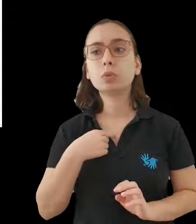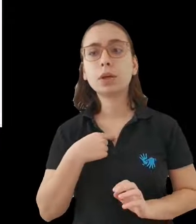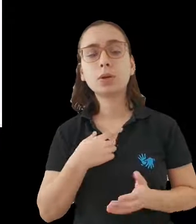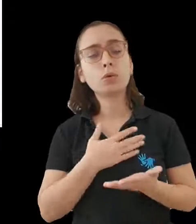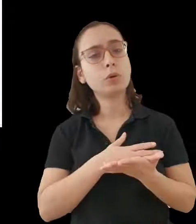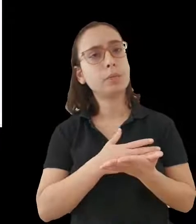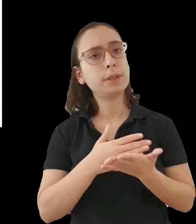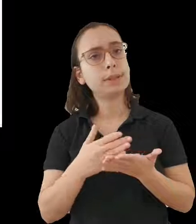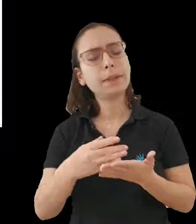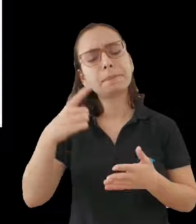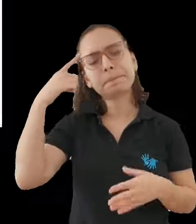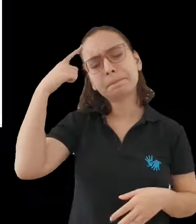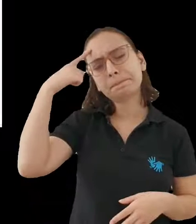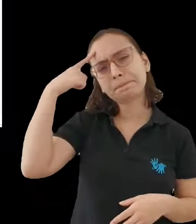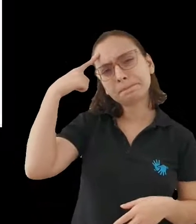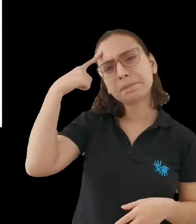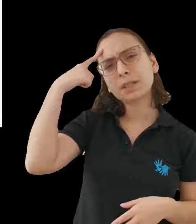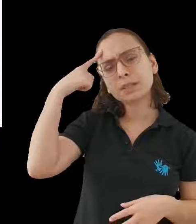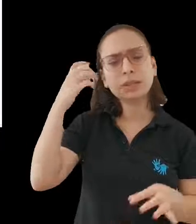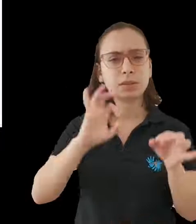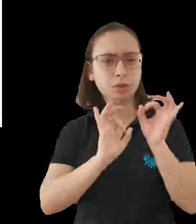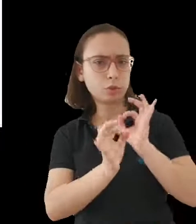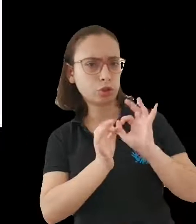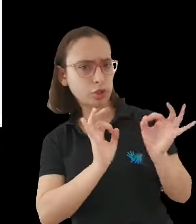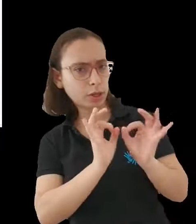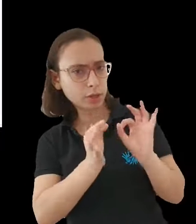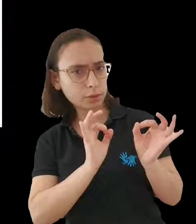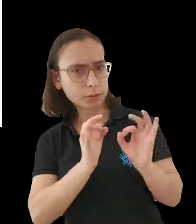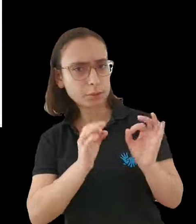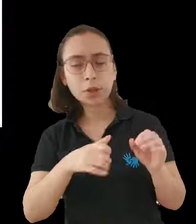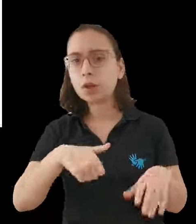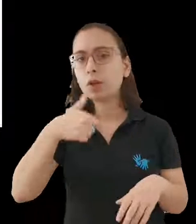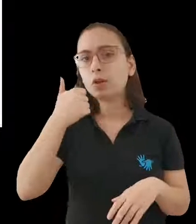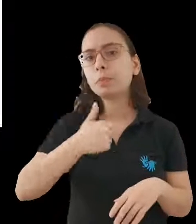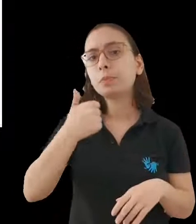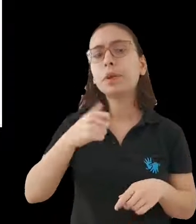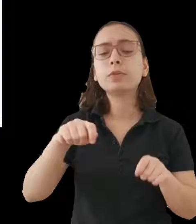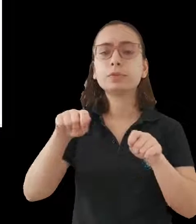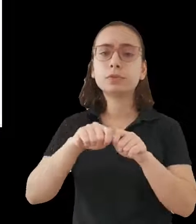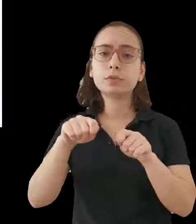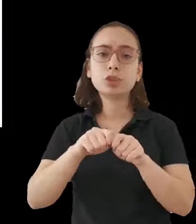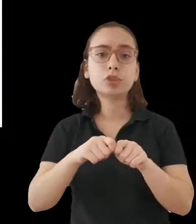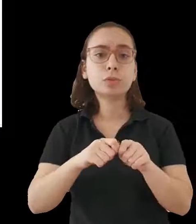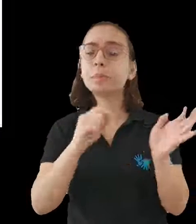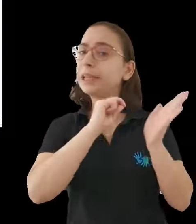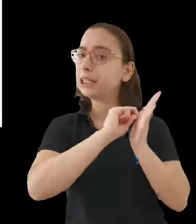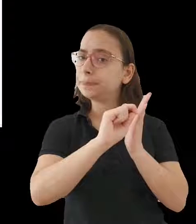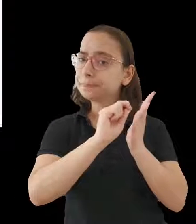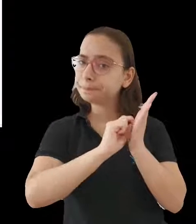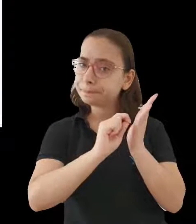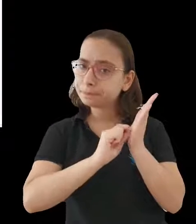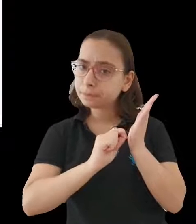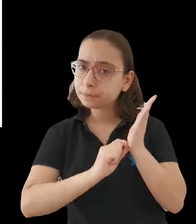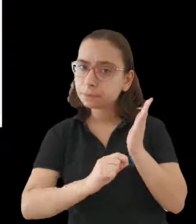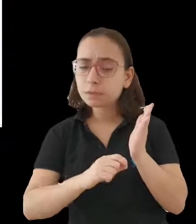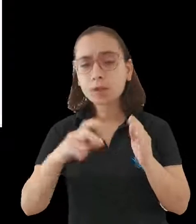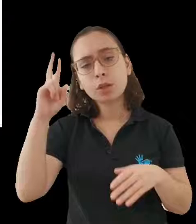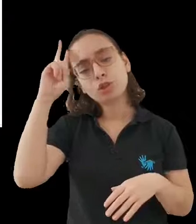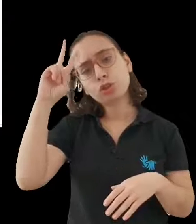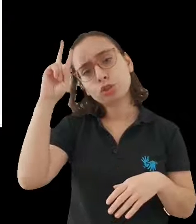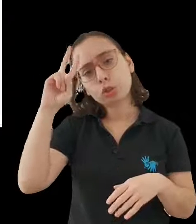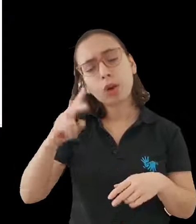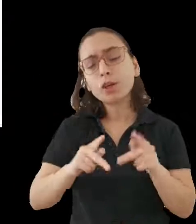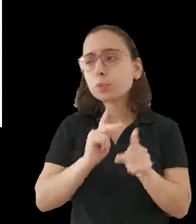quando eu comecei a pensar nesse projeto, eu primeiro fiz uma lista